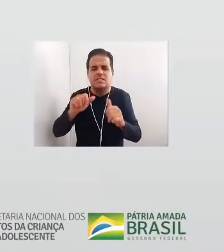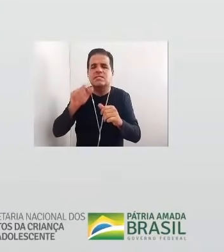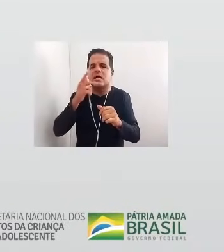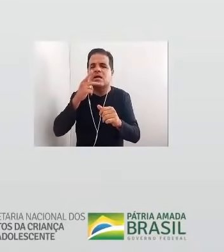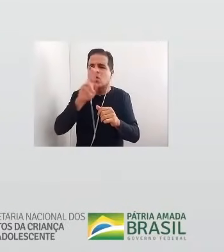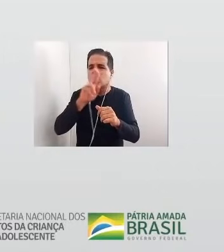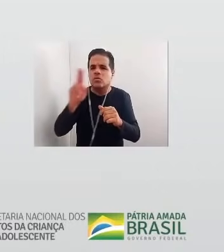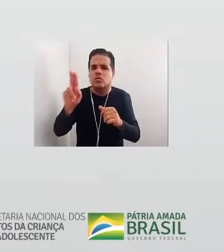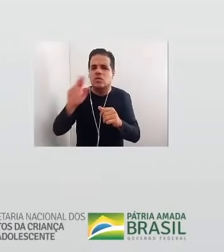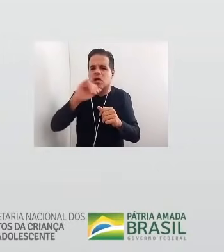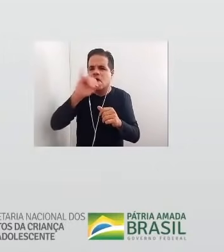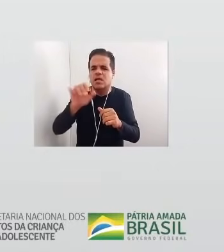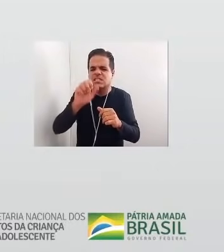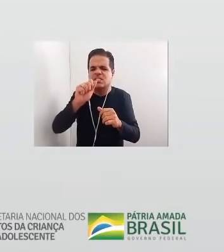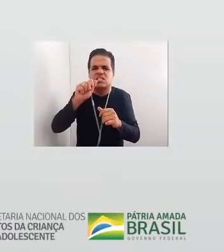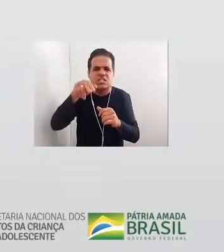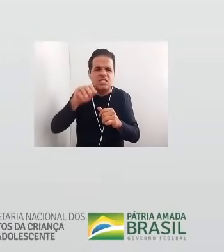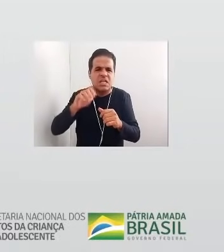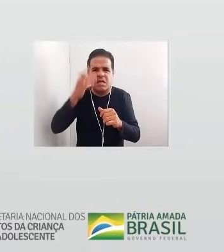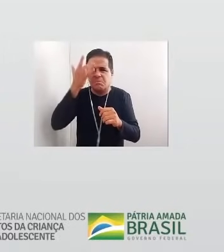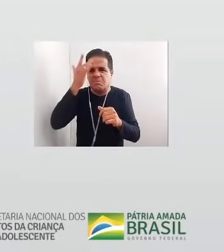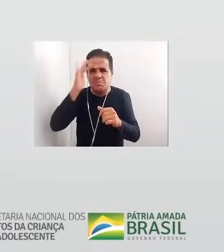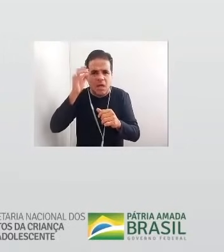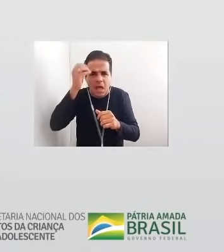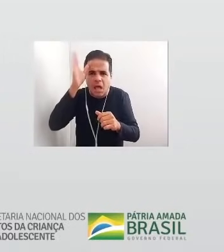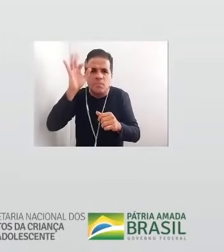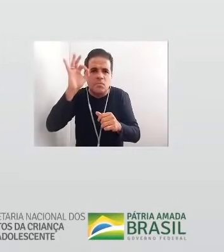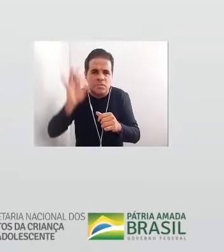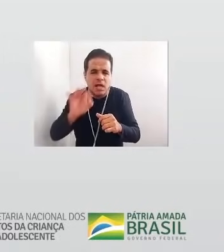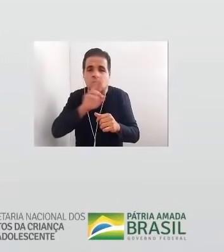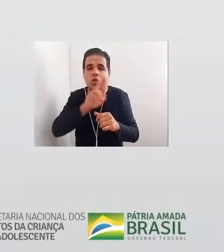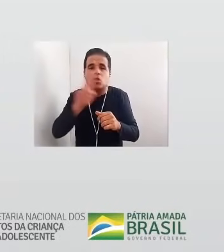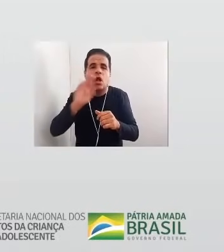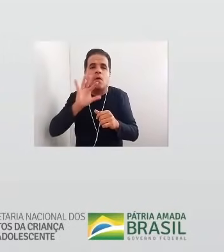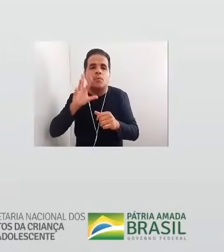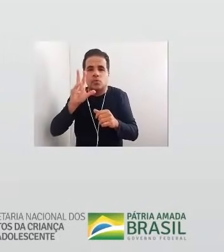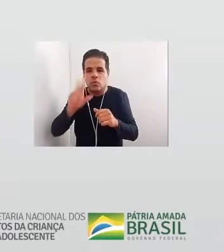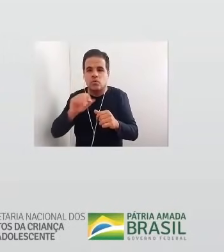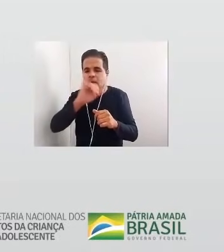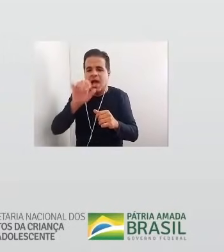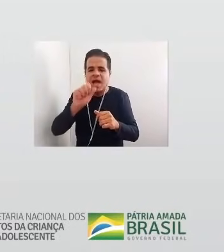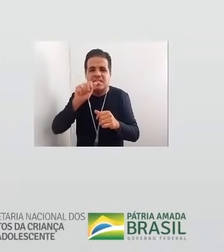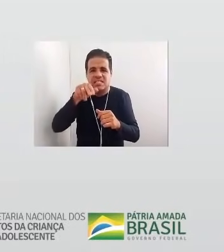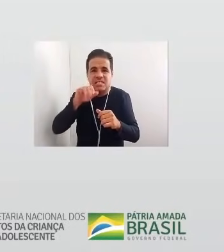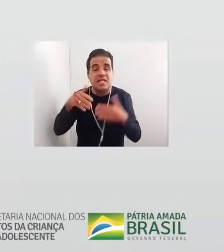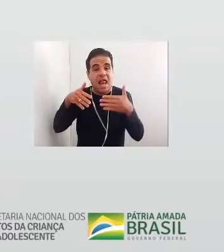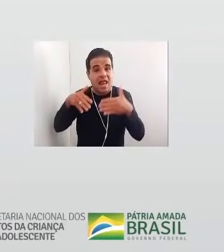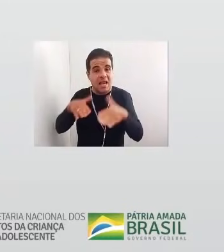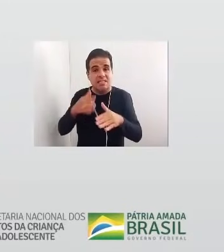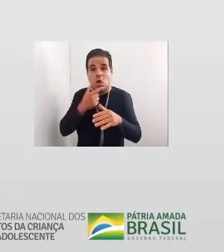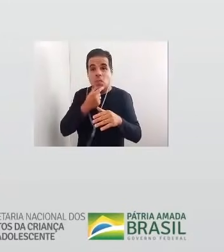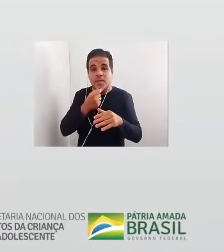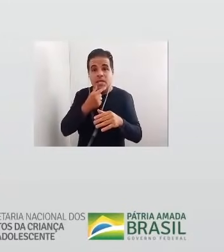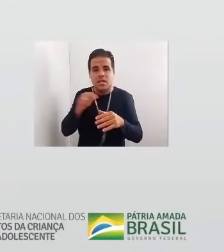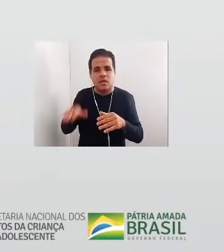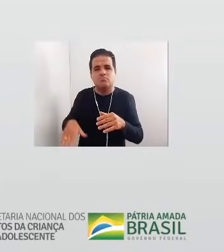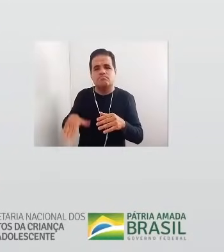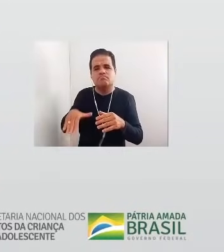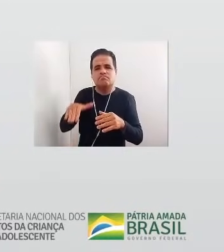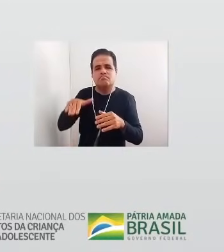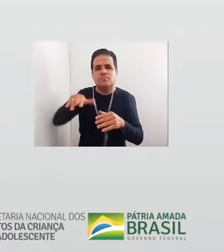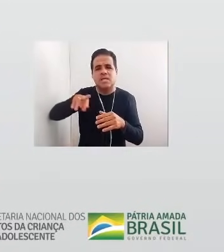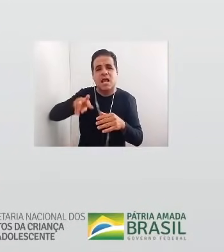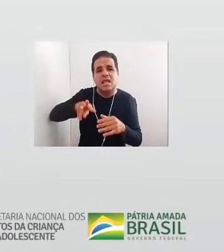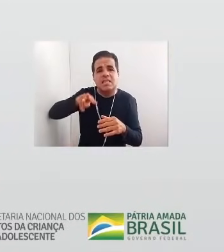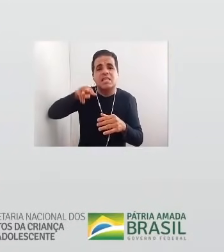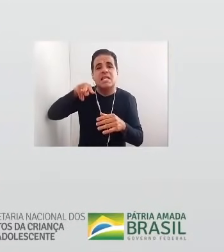nome dela é Jane, agora me falta a referência completa do nome dela, mas a Jane nasceu menino e ela fez toda a transição e